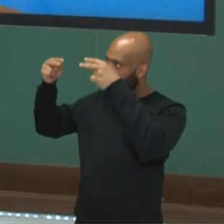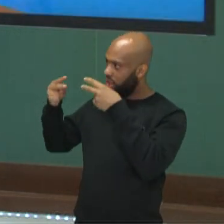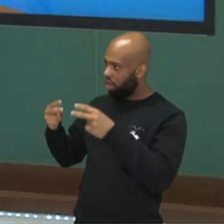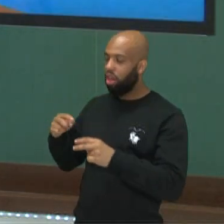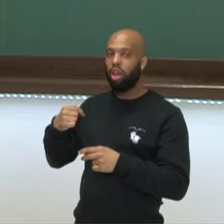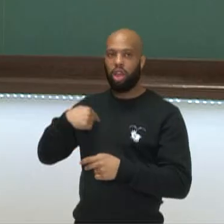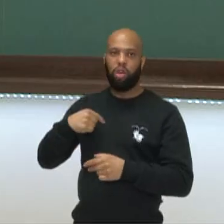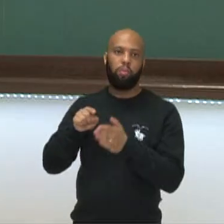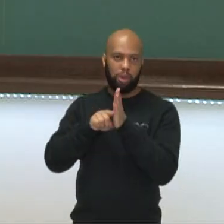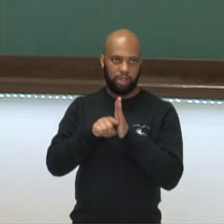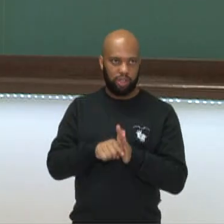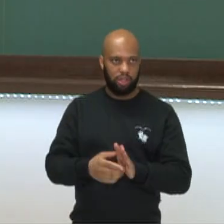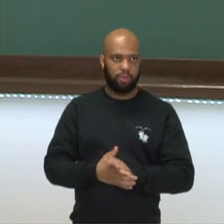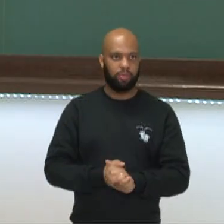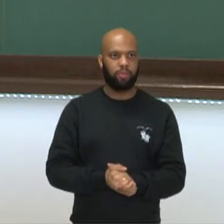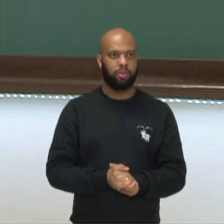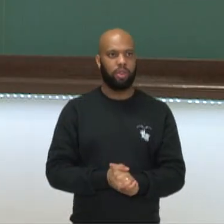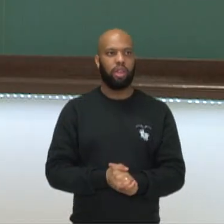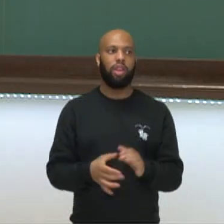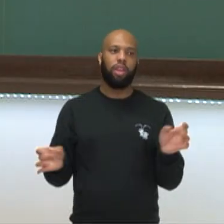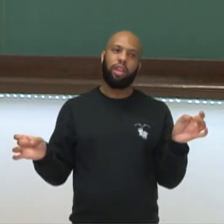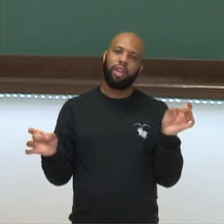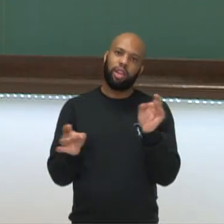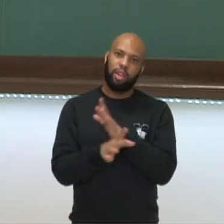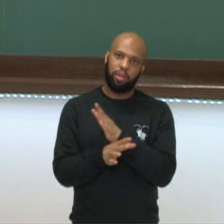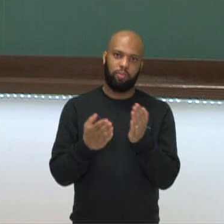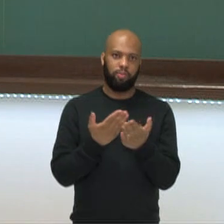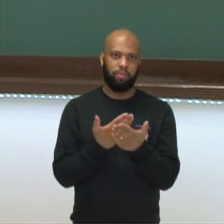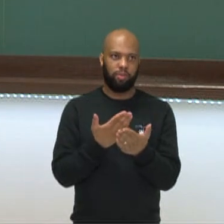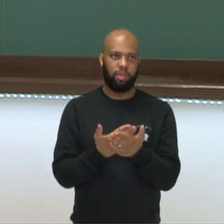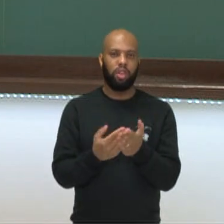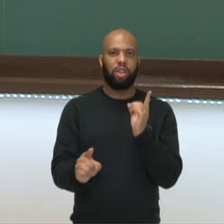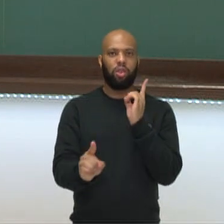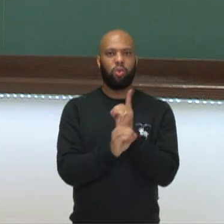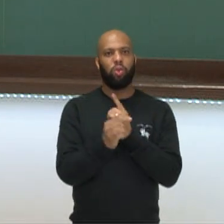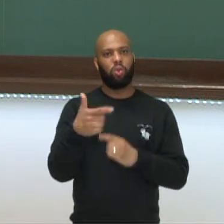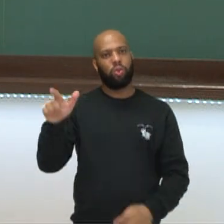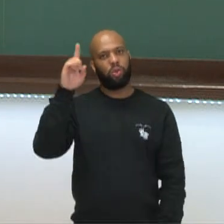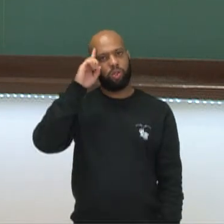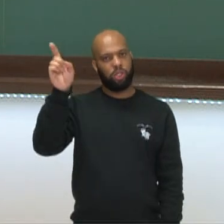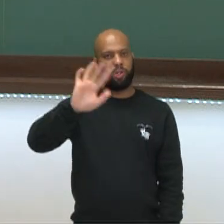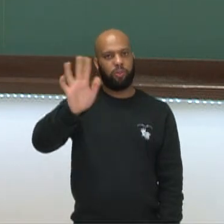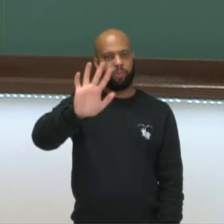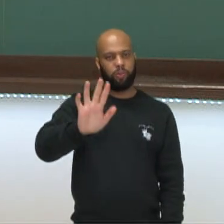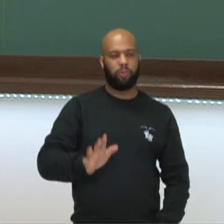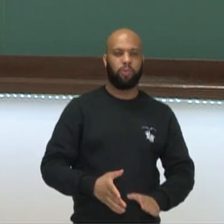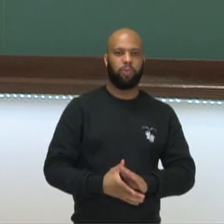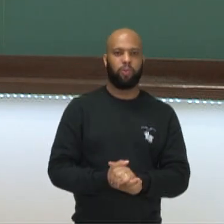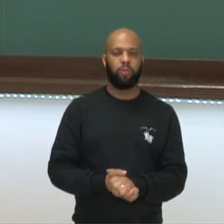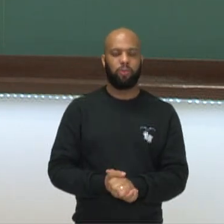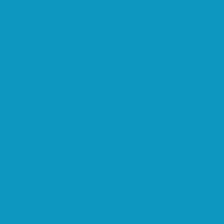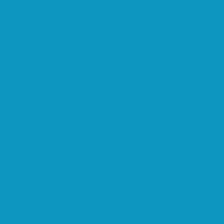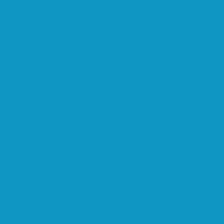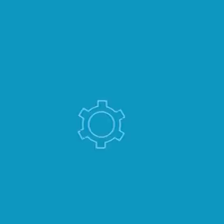algumas referências e eu vou ficando por aqui e lhe aguardo na próxima aula.